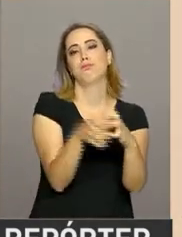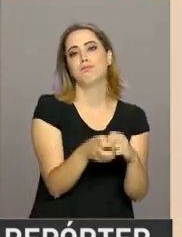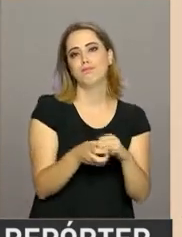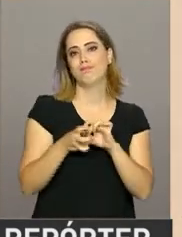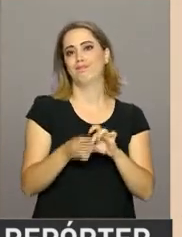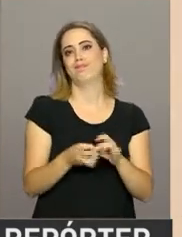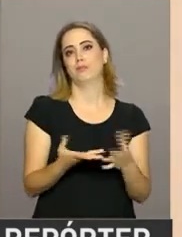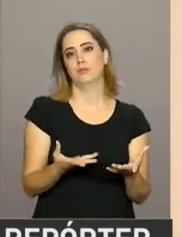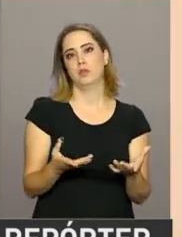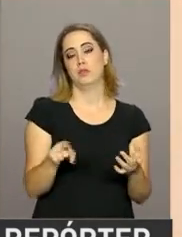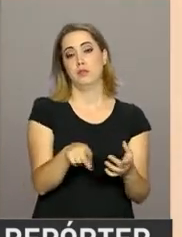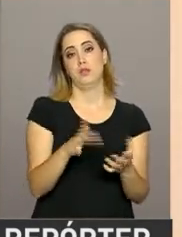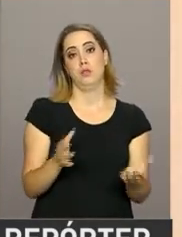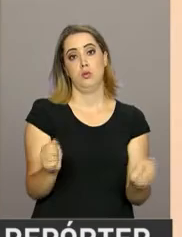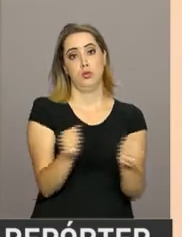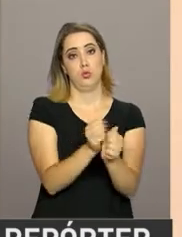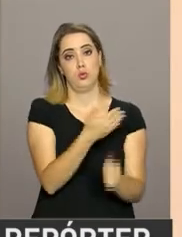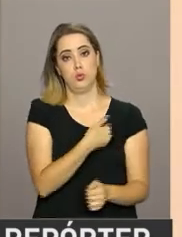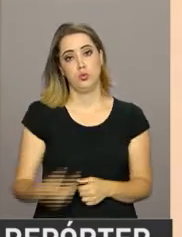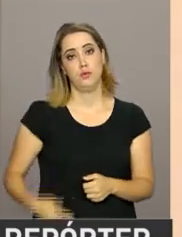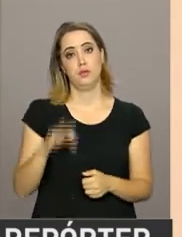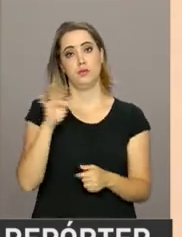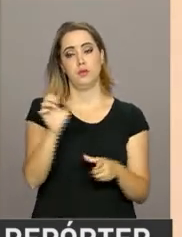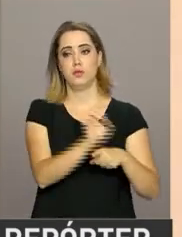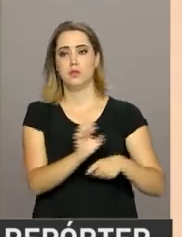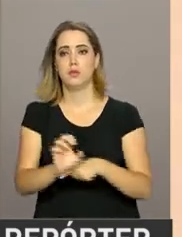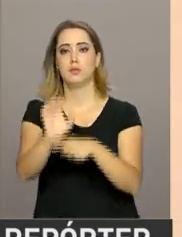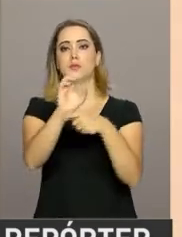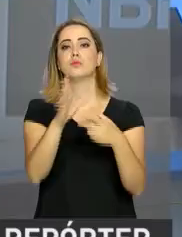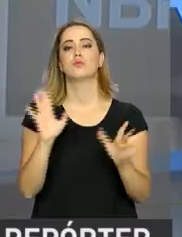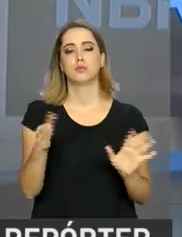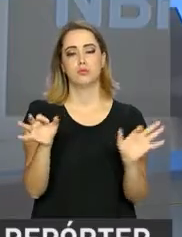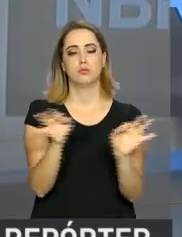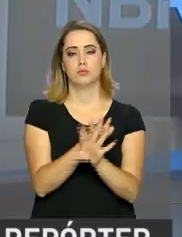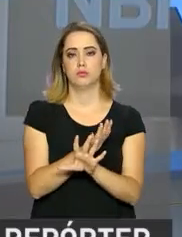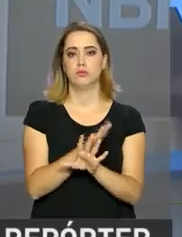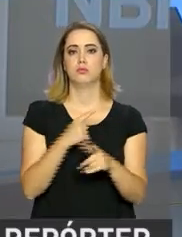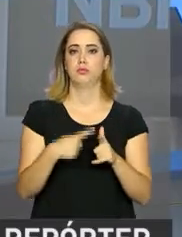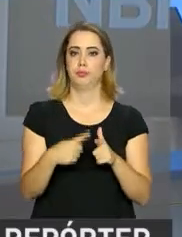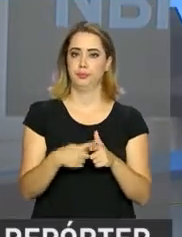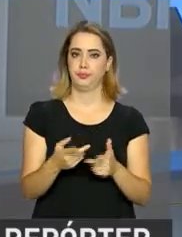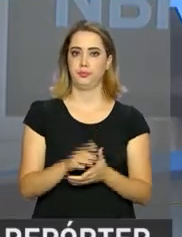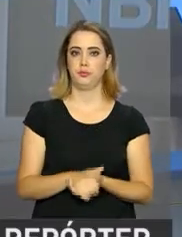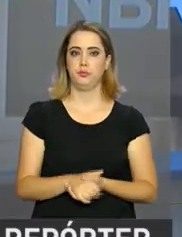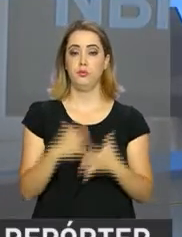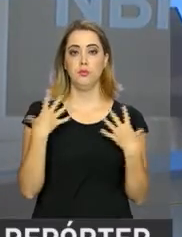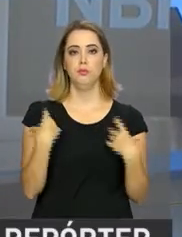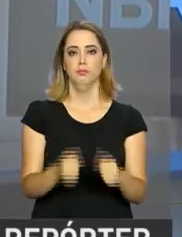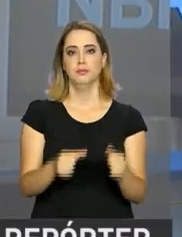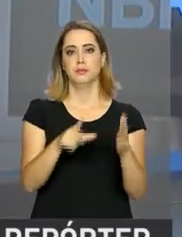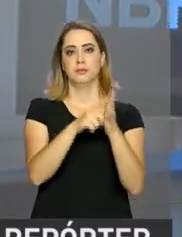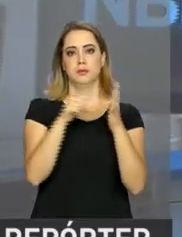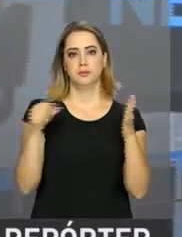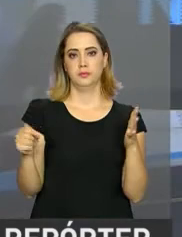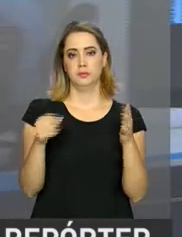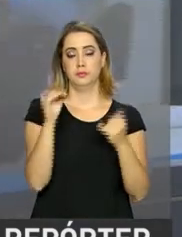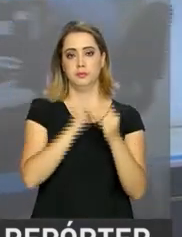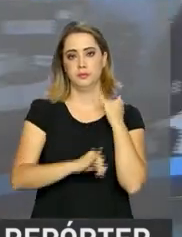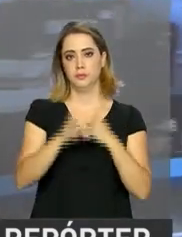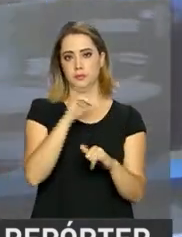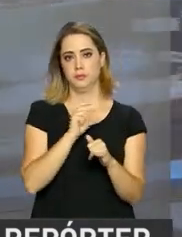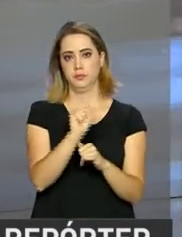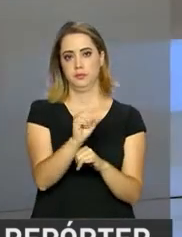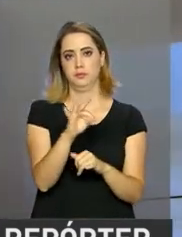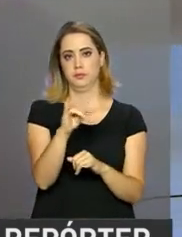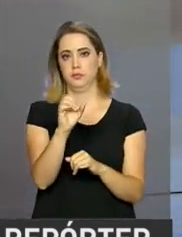conjunto governo federal o governo estadual estão trabalhando para solucionar e vamos agora ao palácio planalto saber as informações de lá